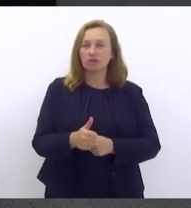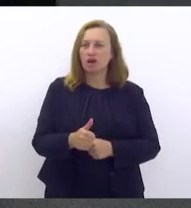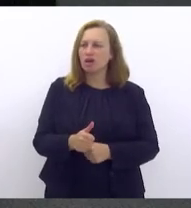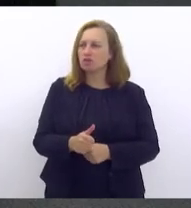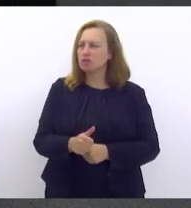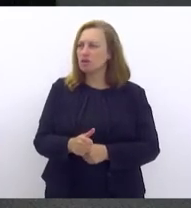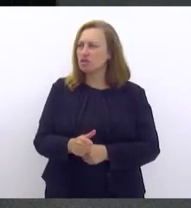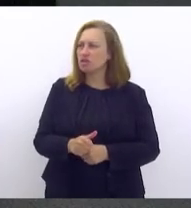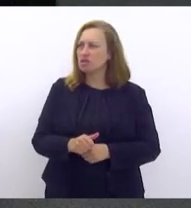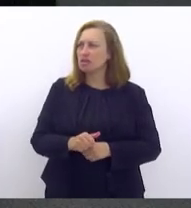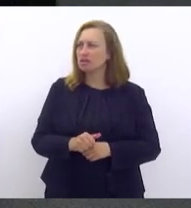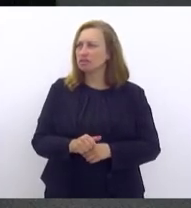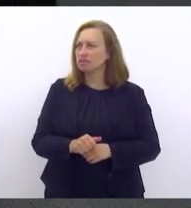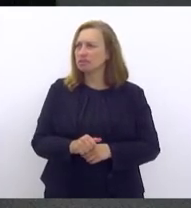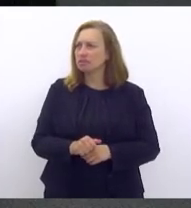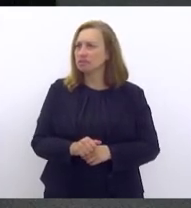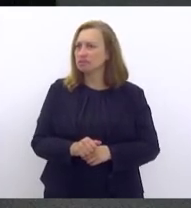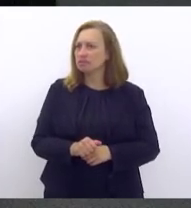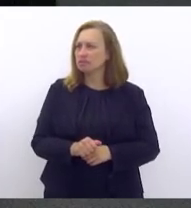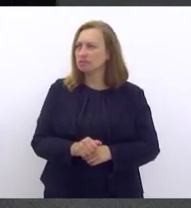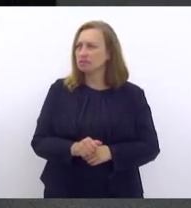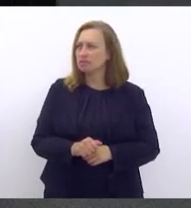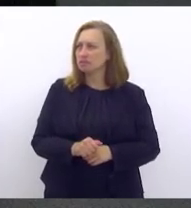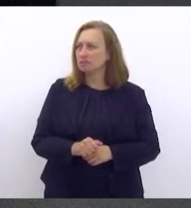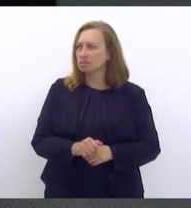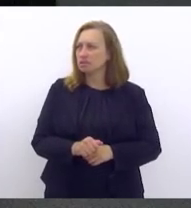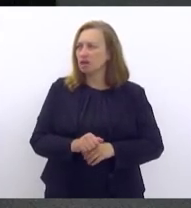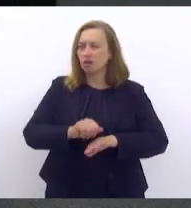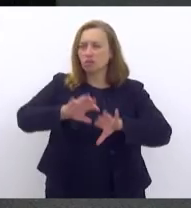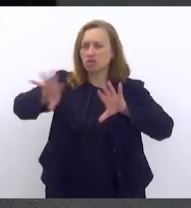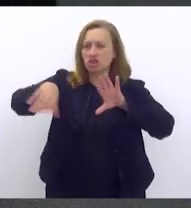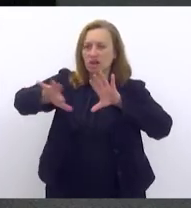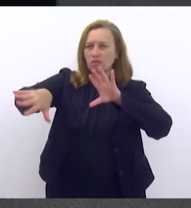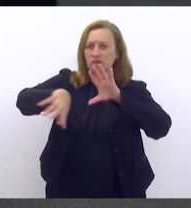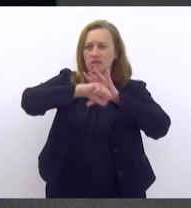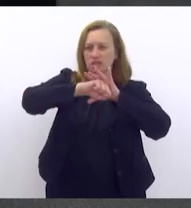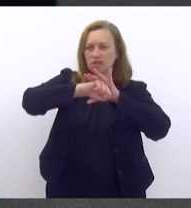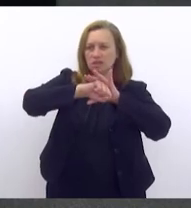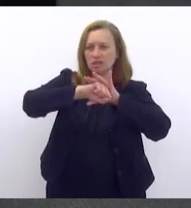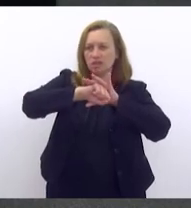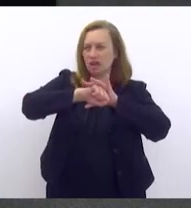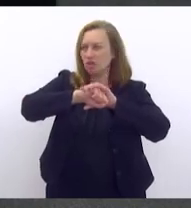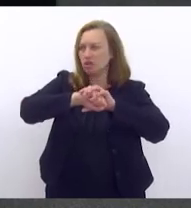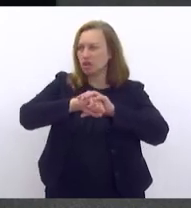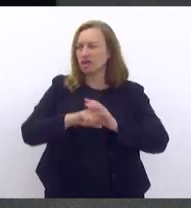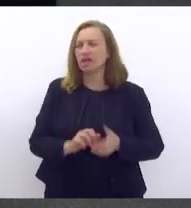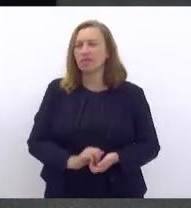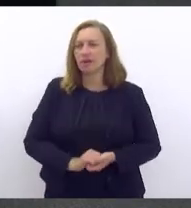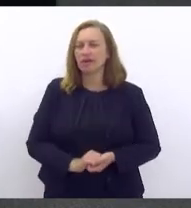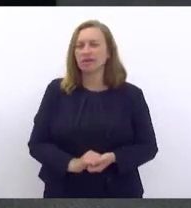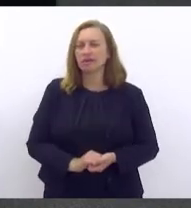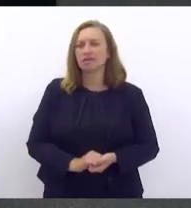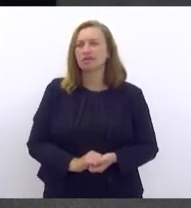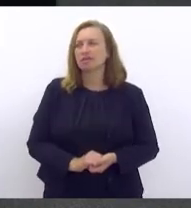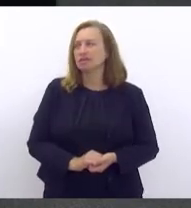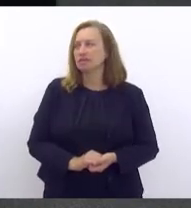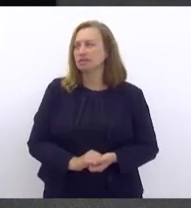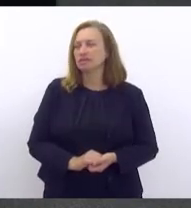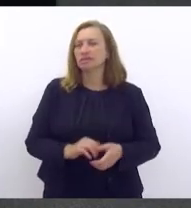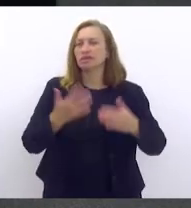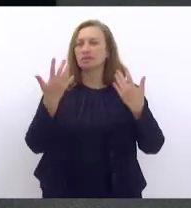audiovisual. Eu sou um mero assessor dele nessa frente. E o